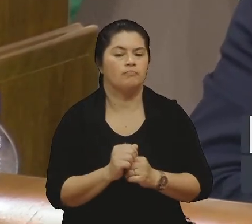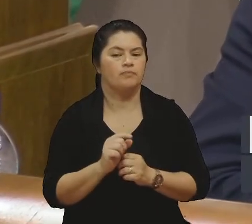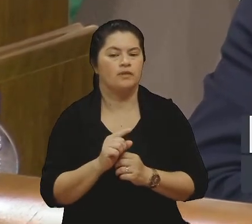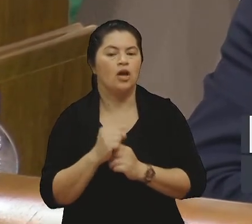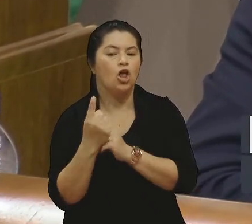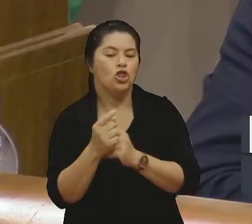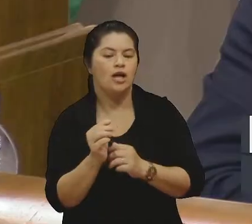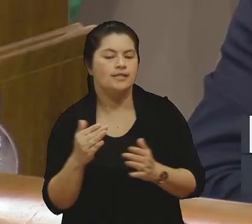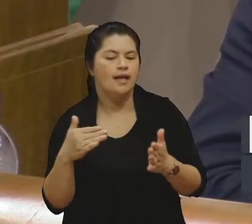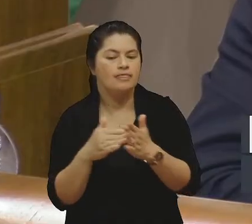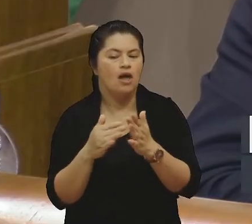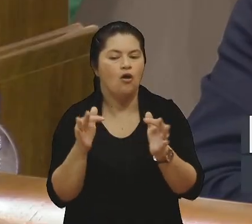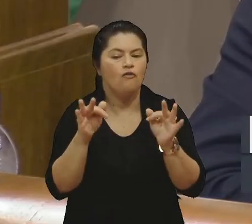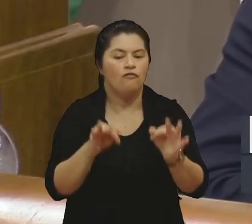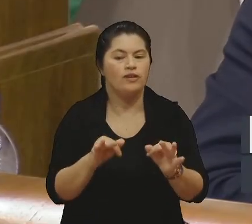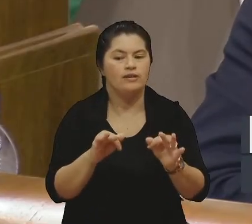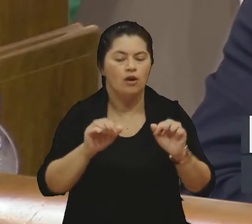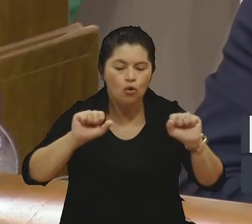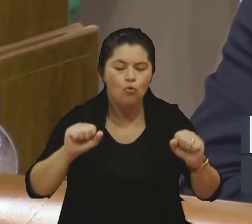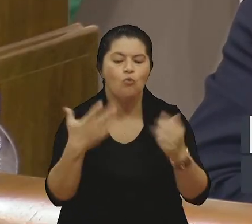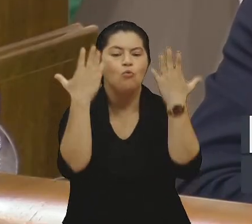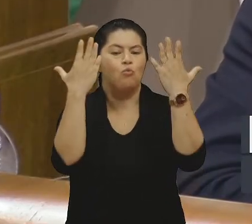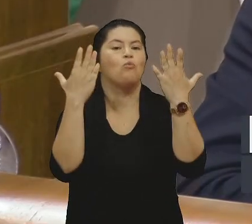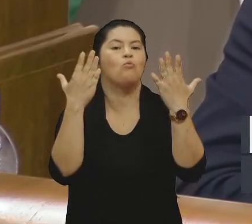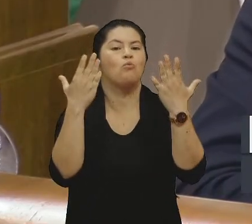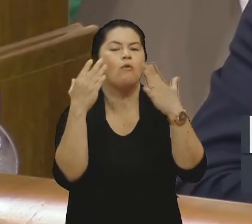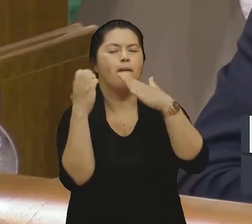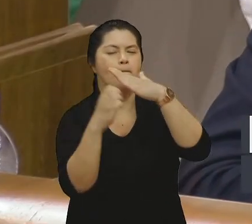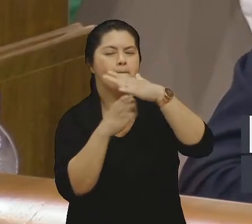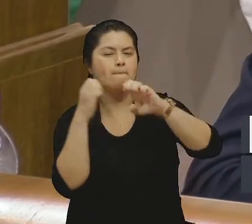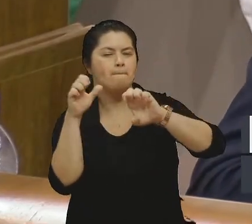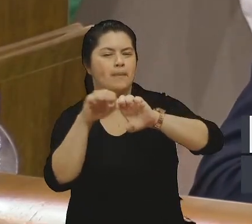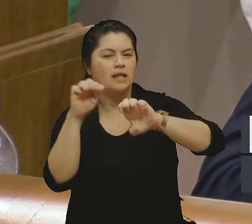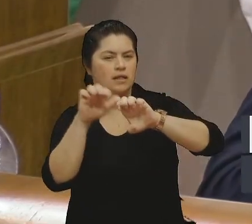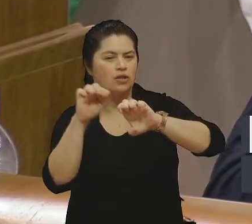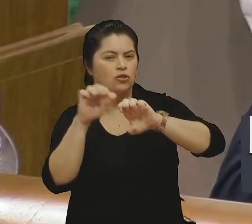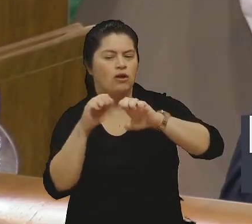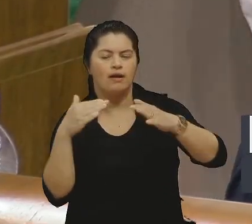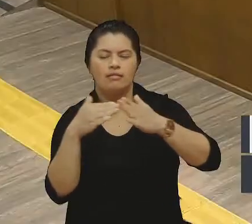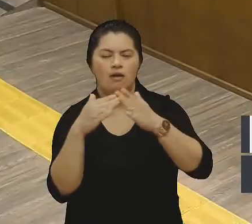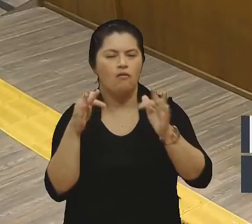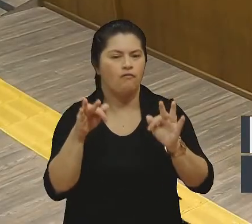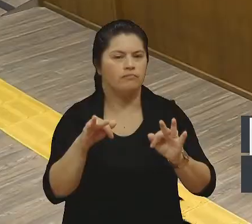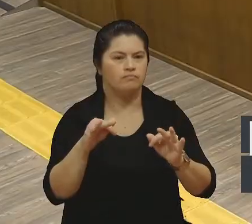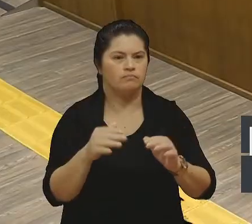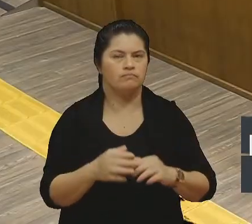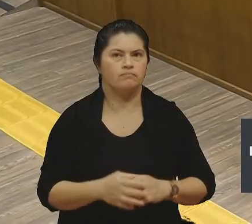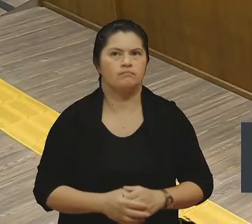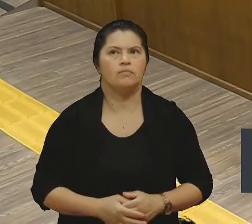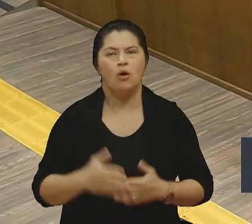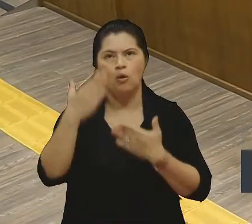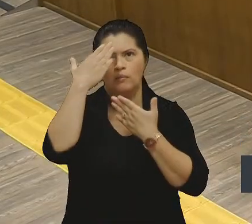e dizer que a gente teve um êxito empreendedor na nossa cidade. Muito obrigado a todos.